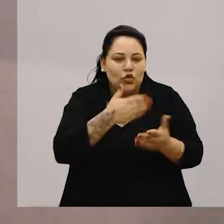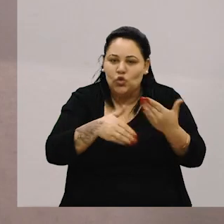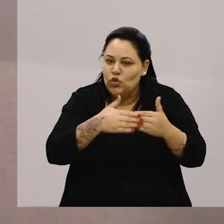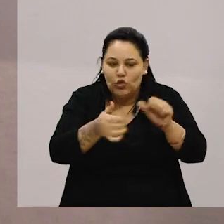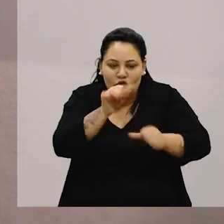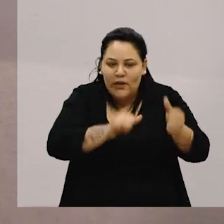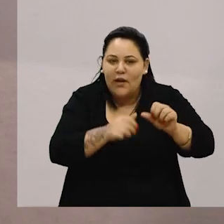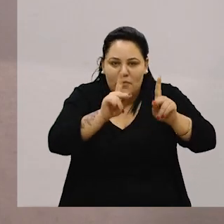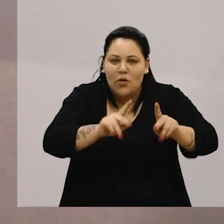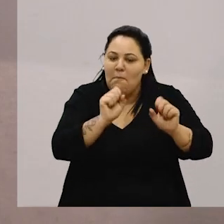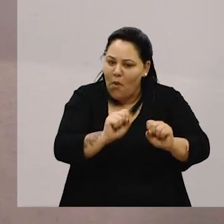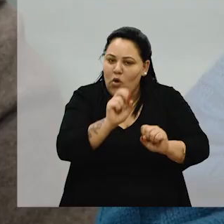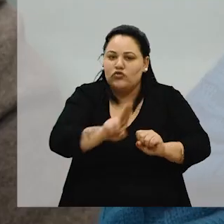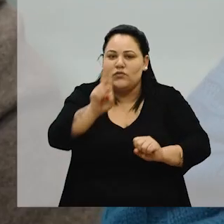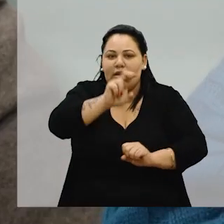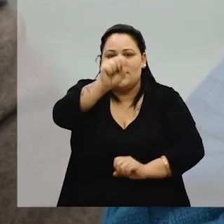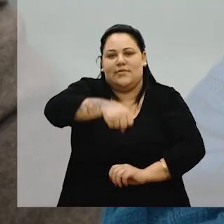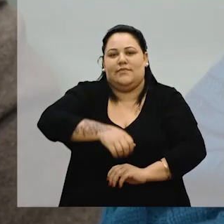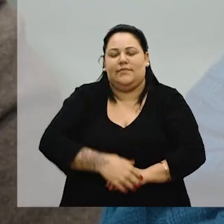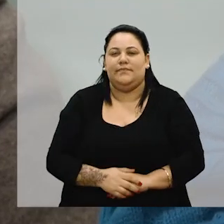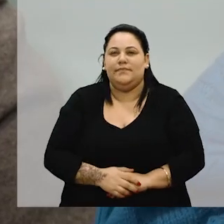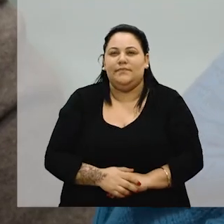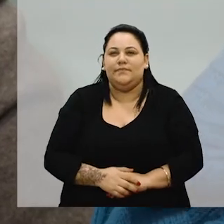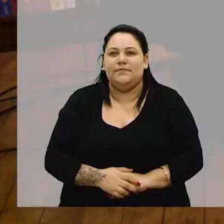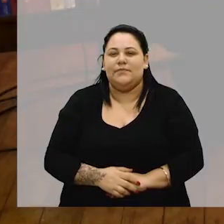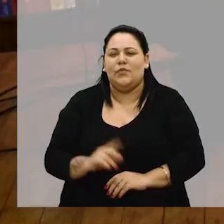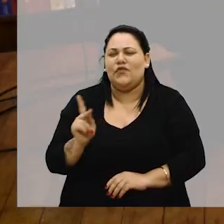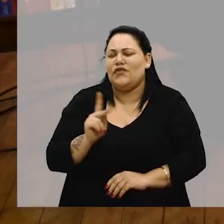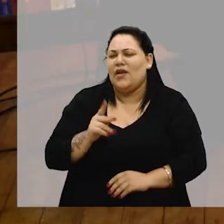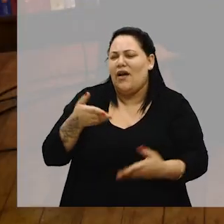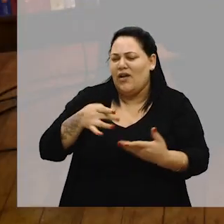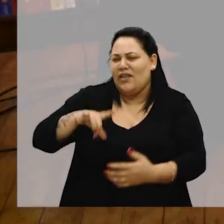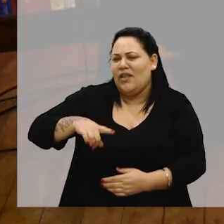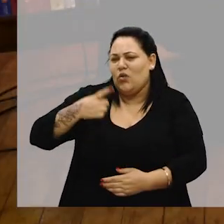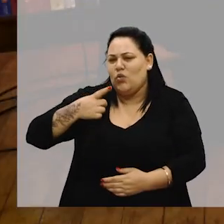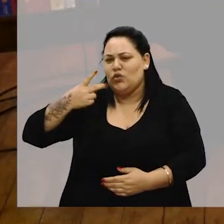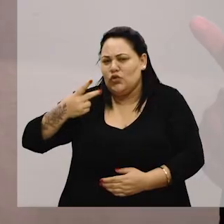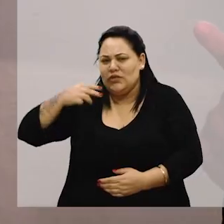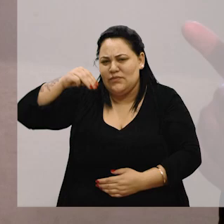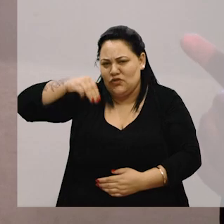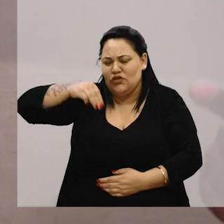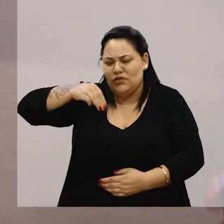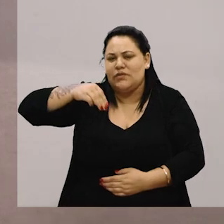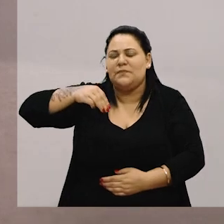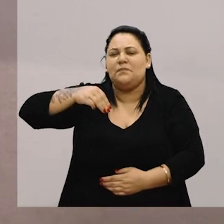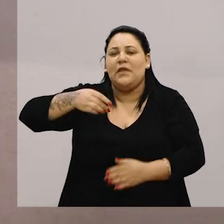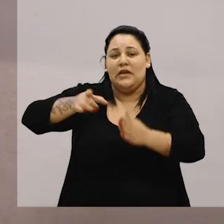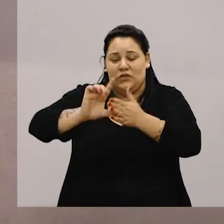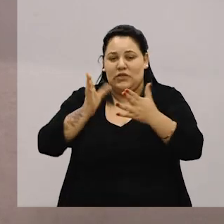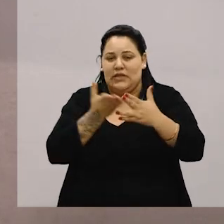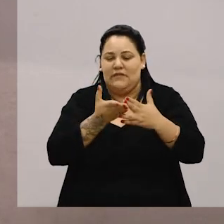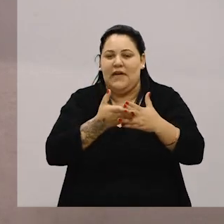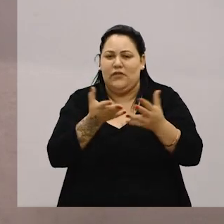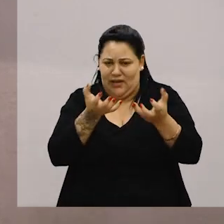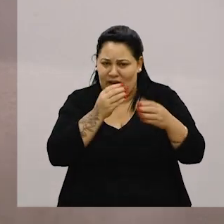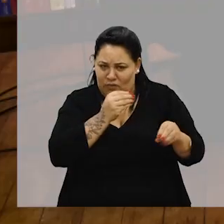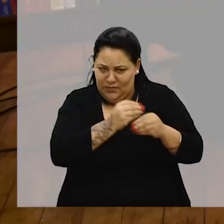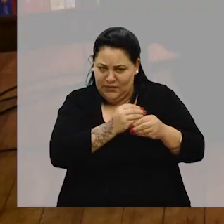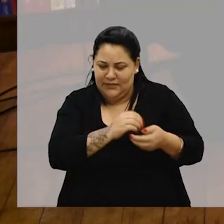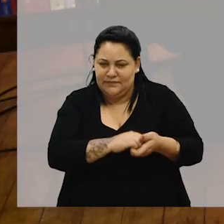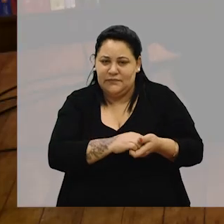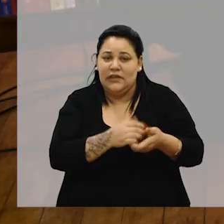de qualidade para o público poder consumir também. Professor, eu gostaria de complementar, nós temos aí 1 ou 2 minutos antes do próximo